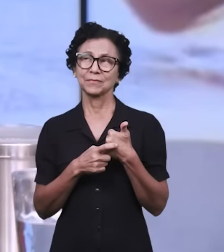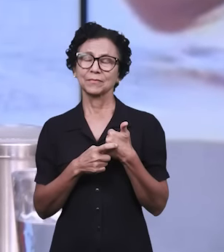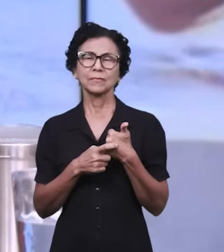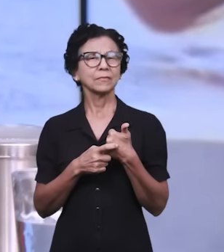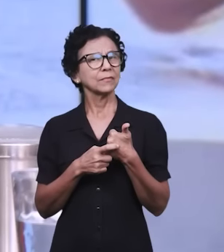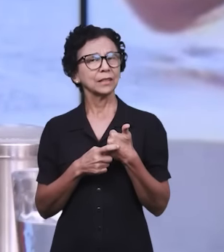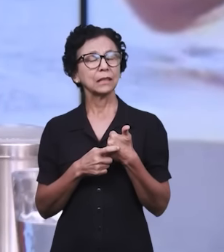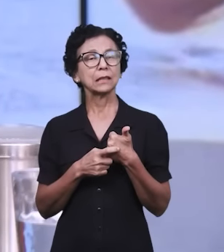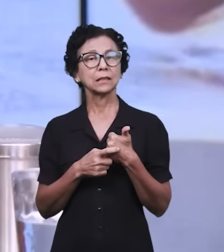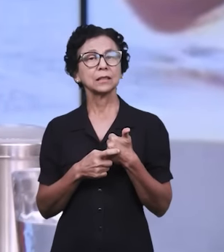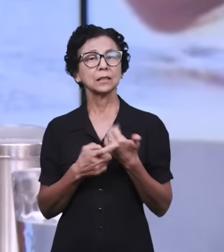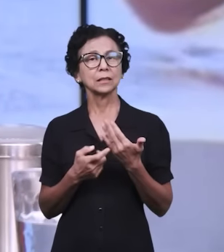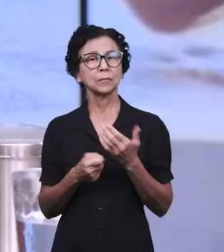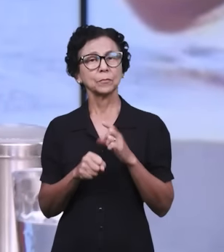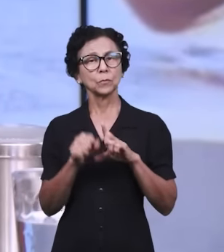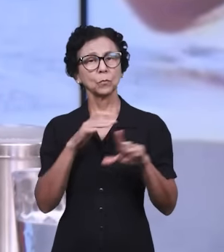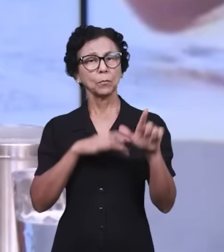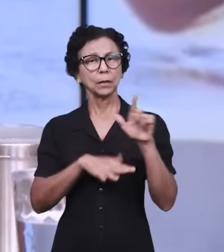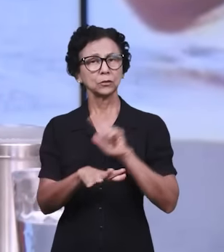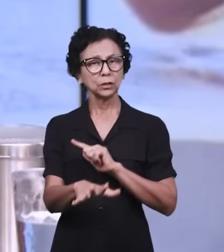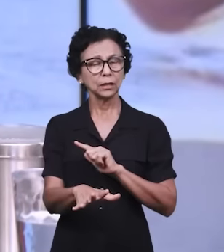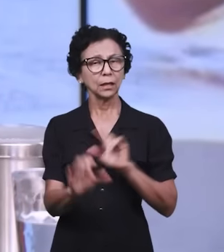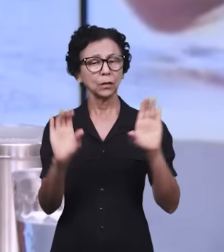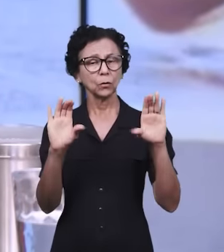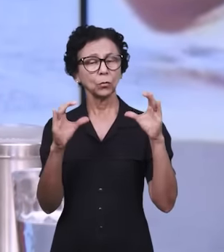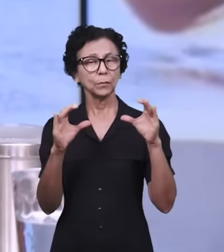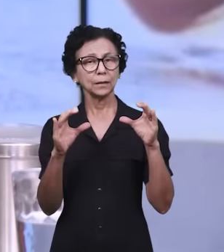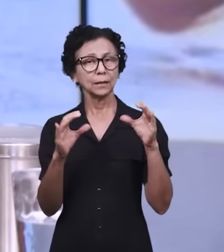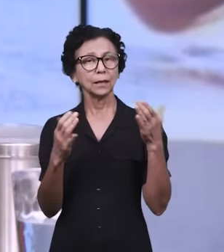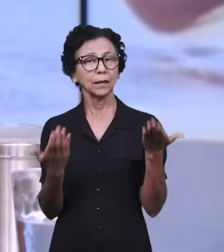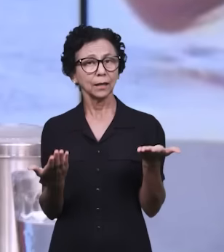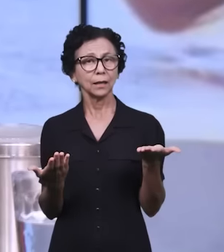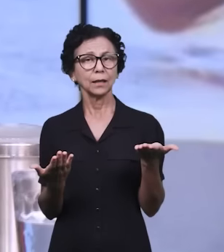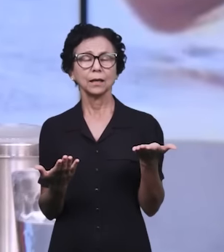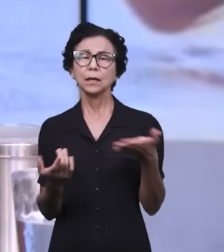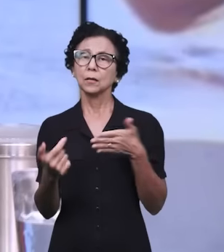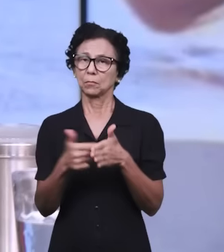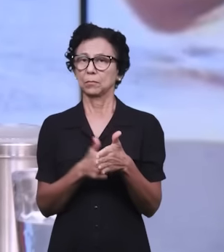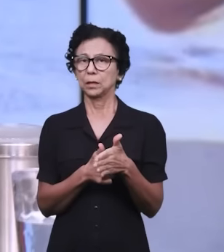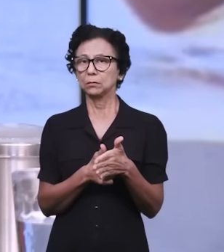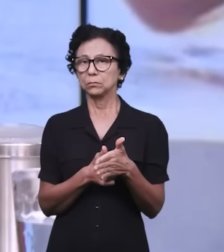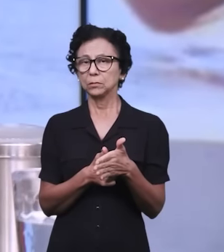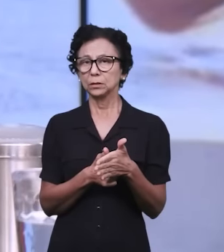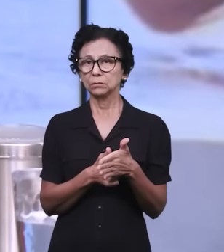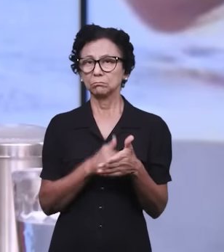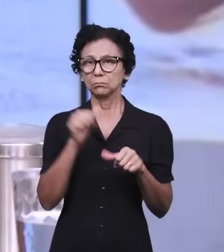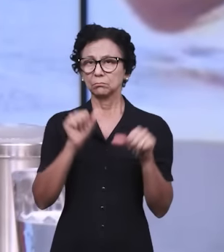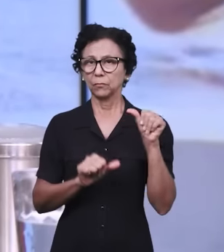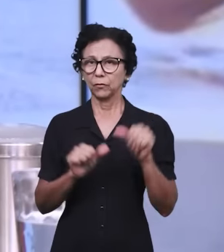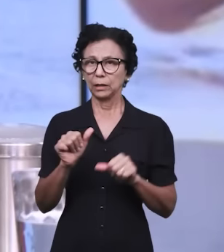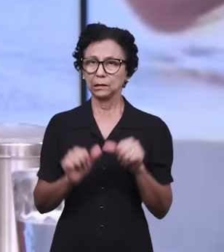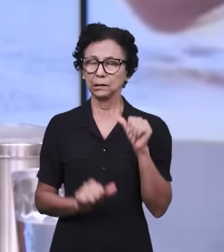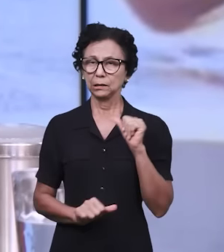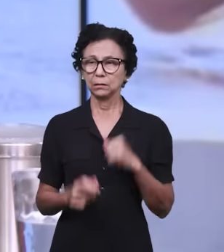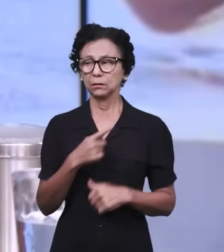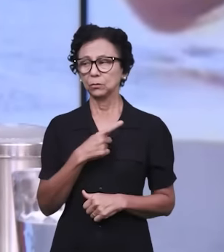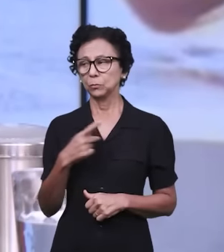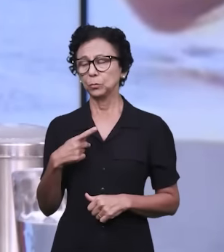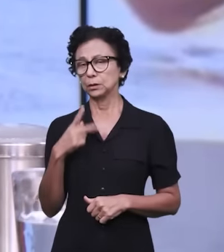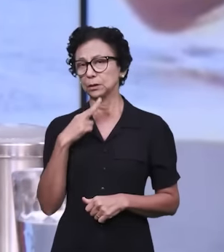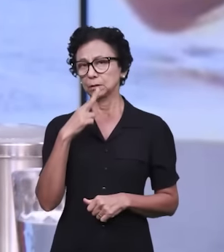de compartilhar e colocar o seu comentário. Faça a sua pergunta. Você faz a pergunta, a gente traz aqui e o pastor